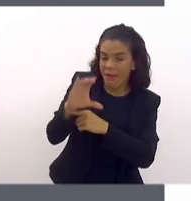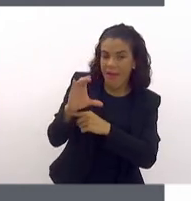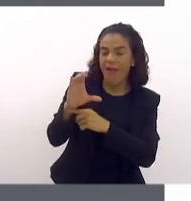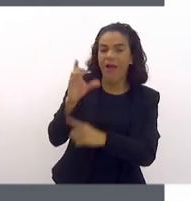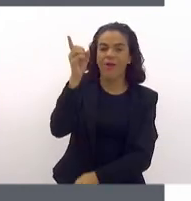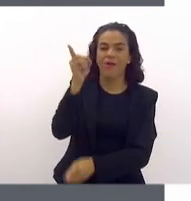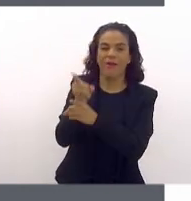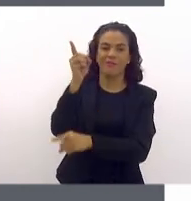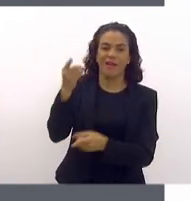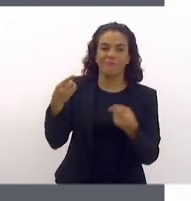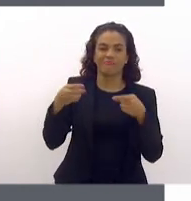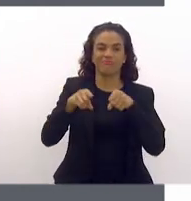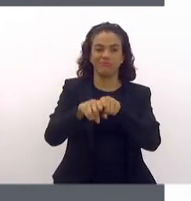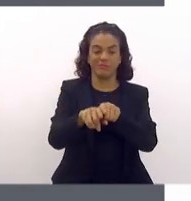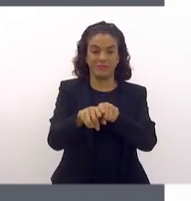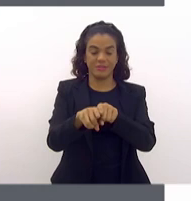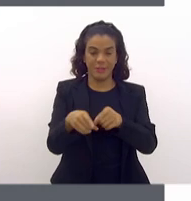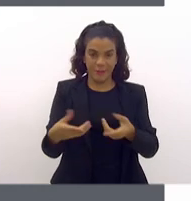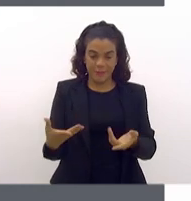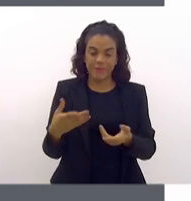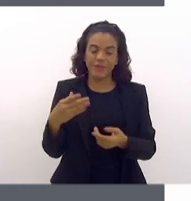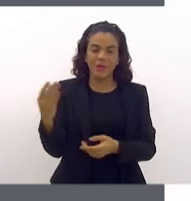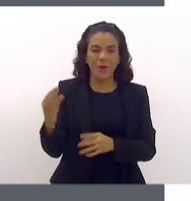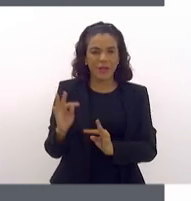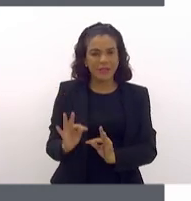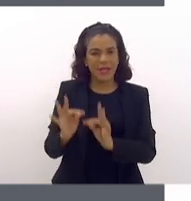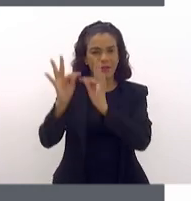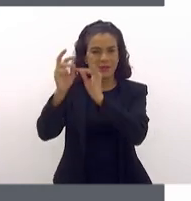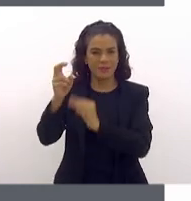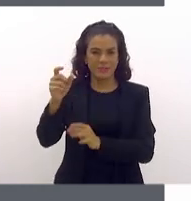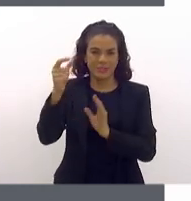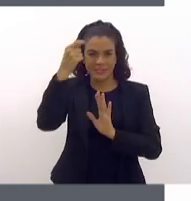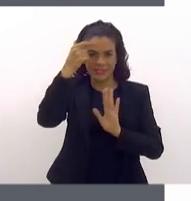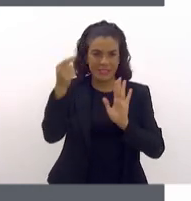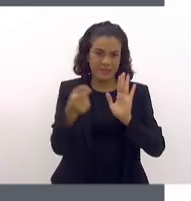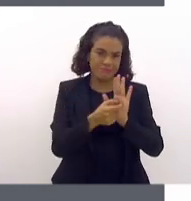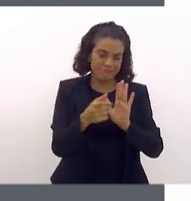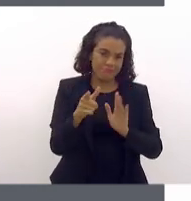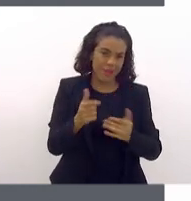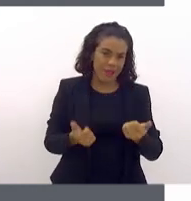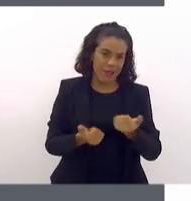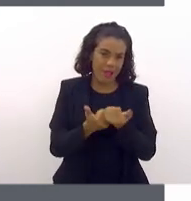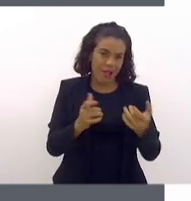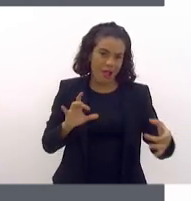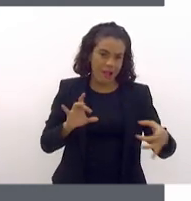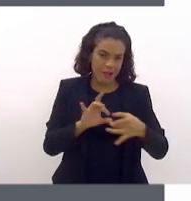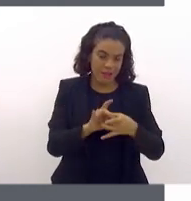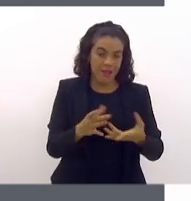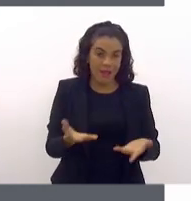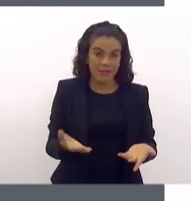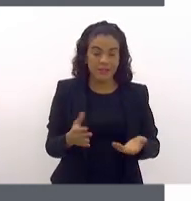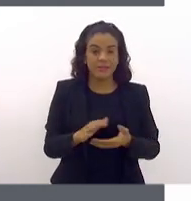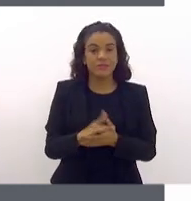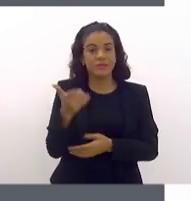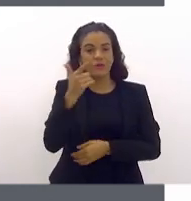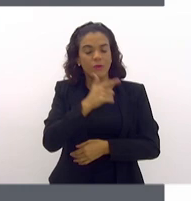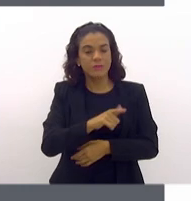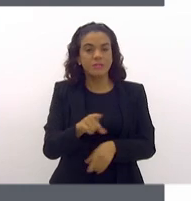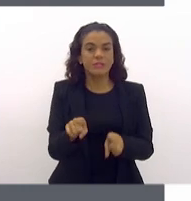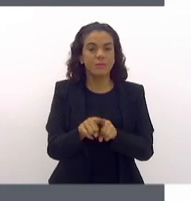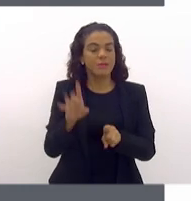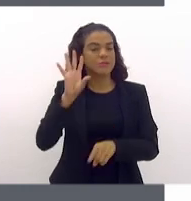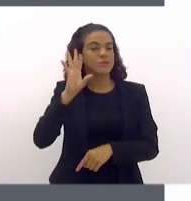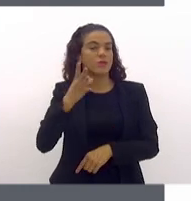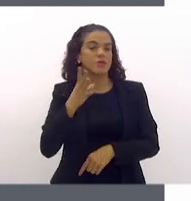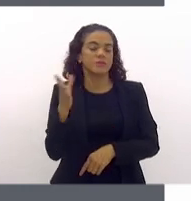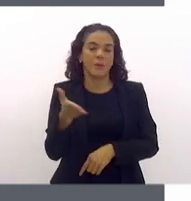detectar proativamente. Então, a tecnologia de inteligência artificial também tem sido aliada nesse aspecto, de conseguir trazer soluções